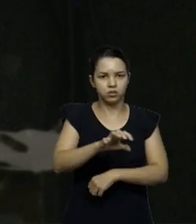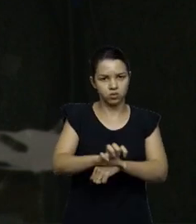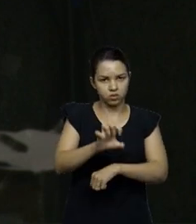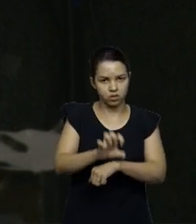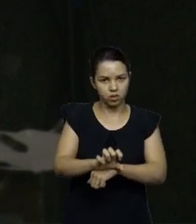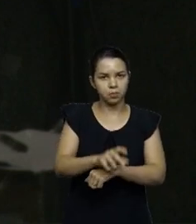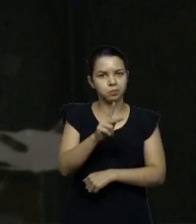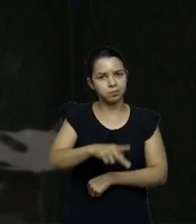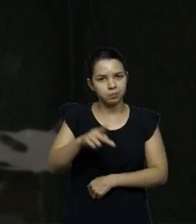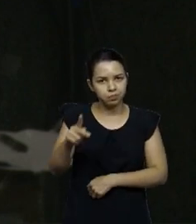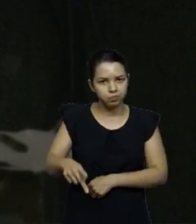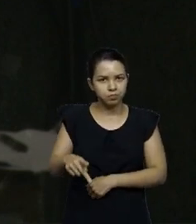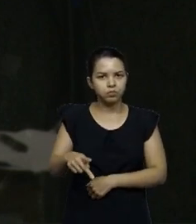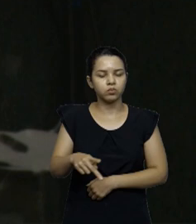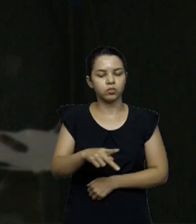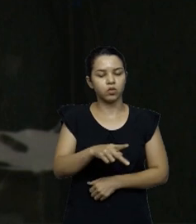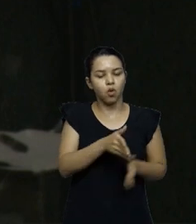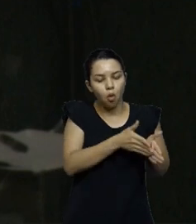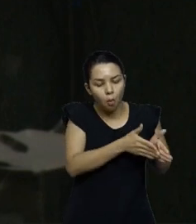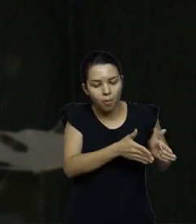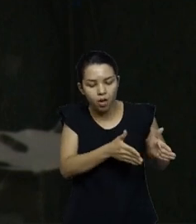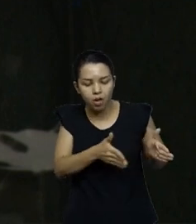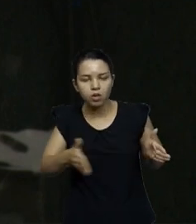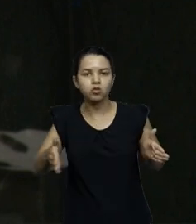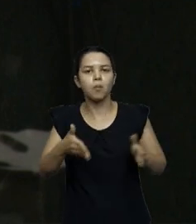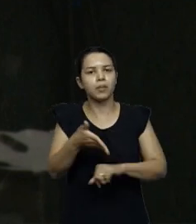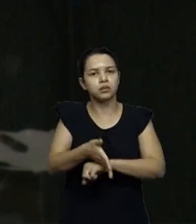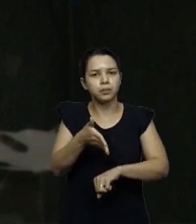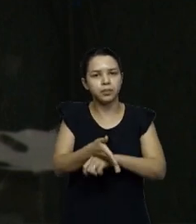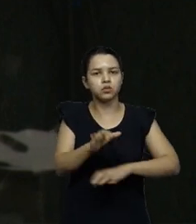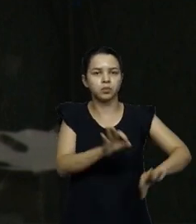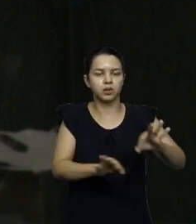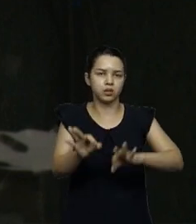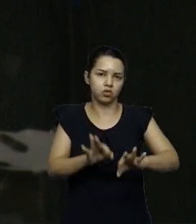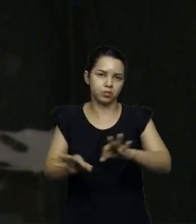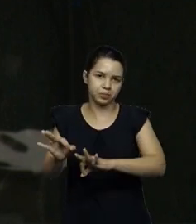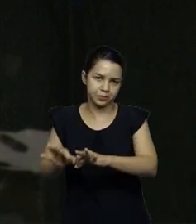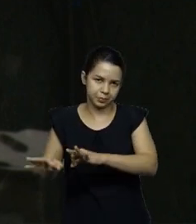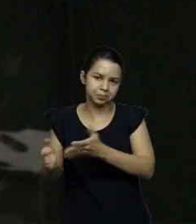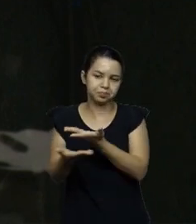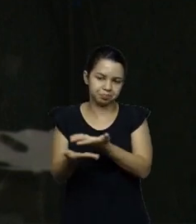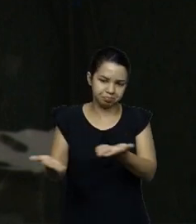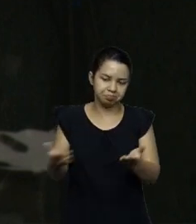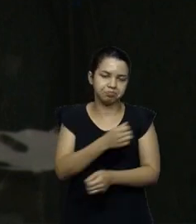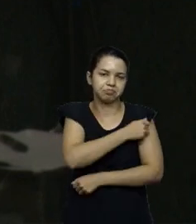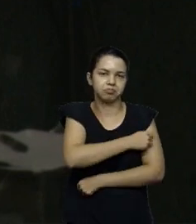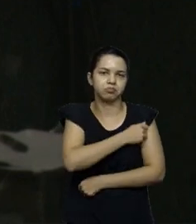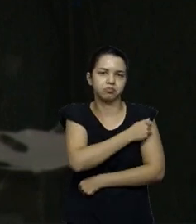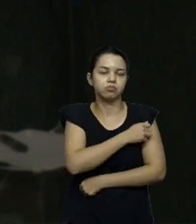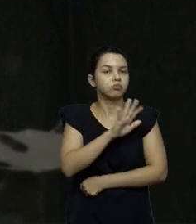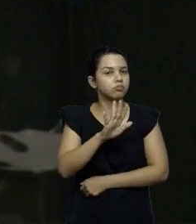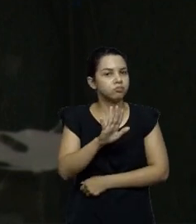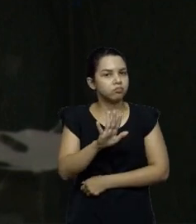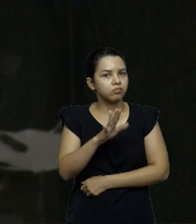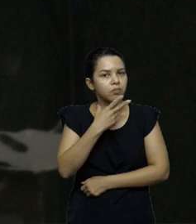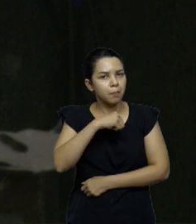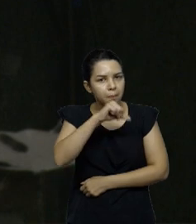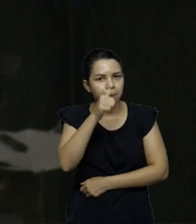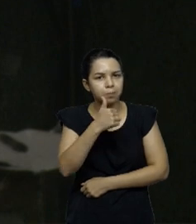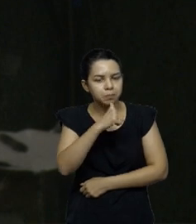desde o início do ano participando do planejamento tá para os nossos alunos mas os pais são